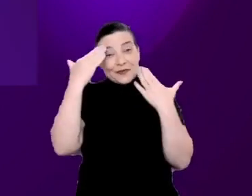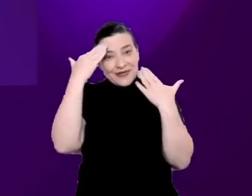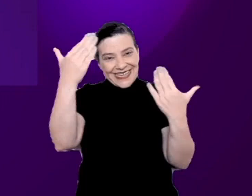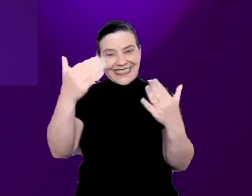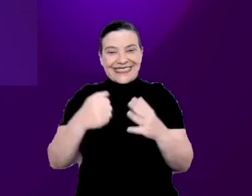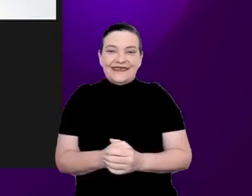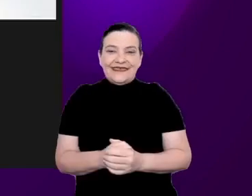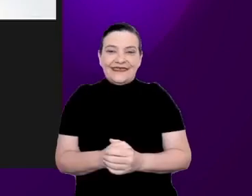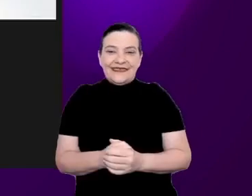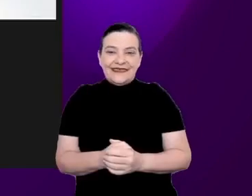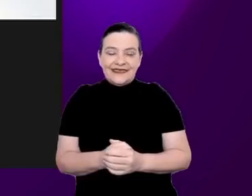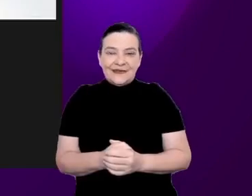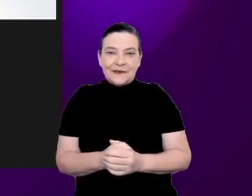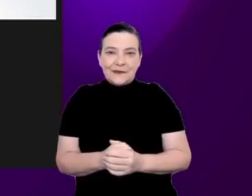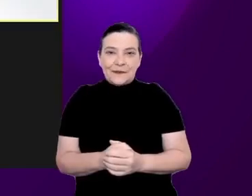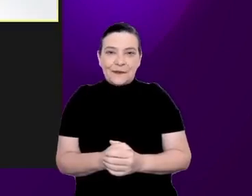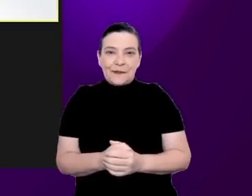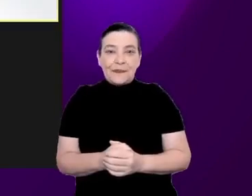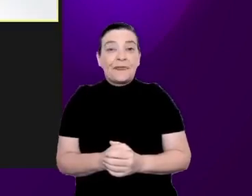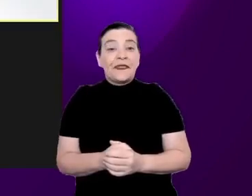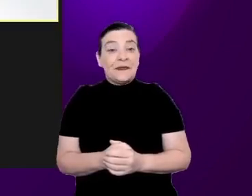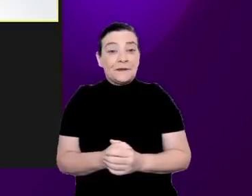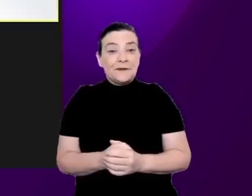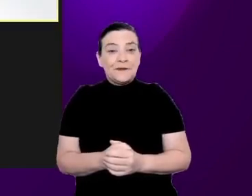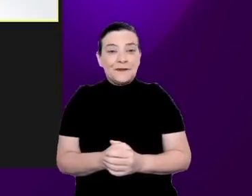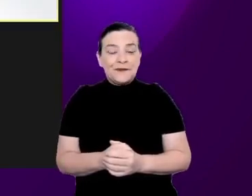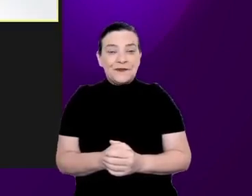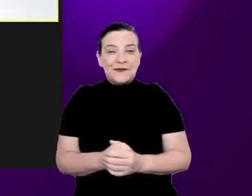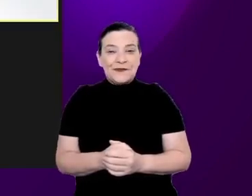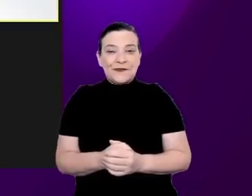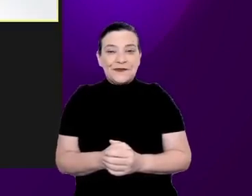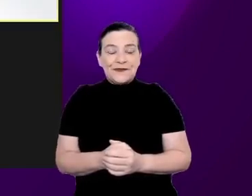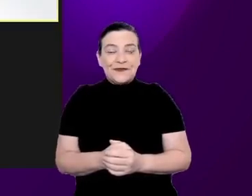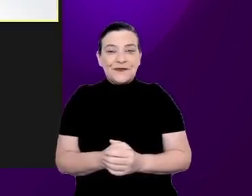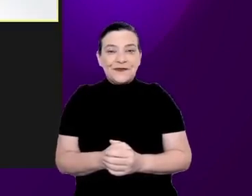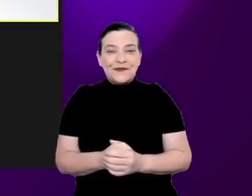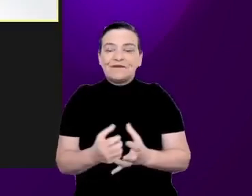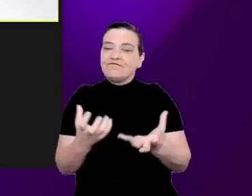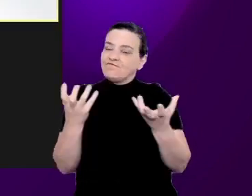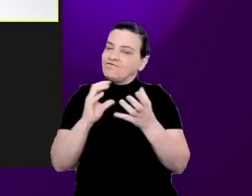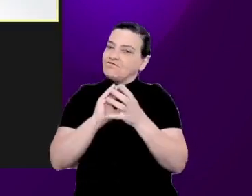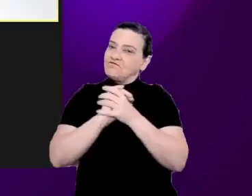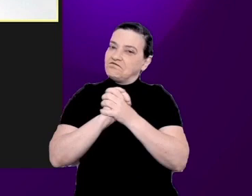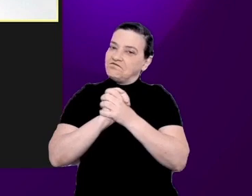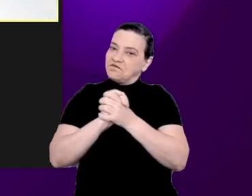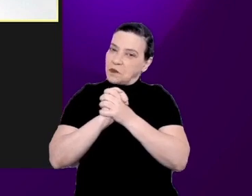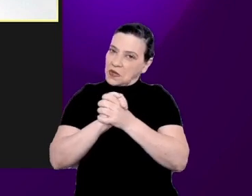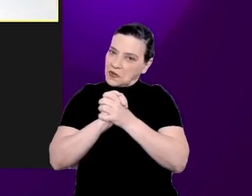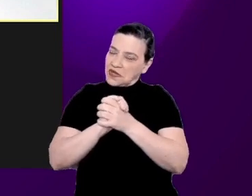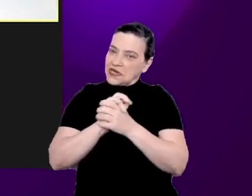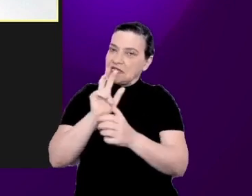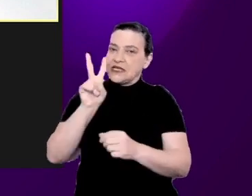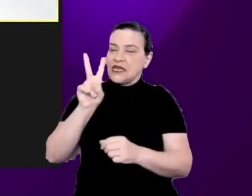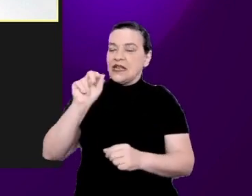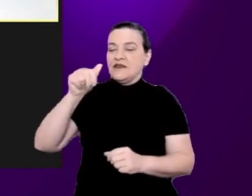obrigada. Bom, então, primeiro gostaria de parabenizá-la, Vanessa, pela tua